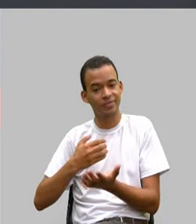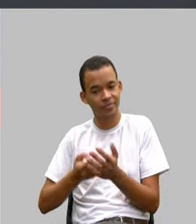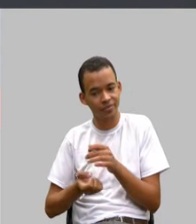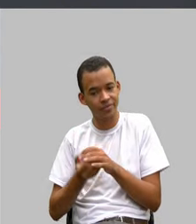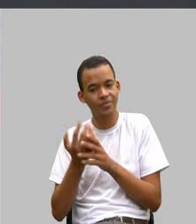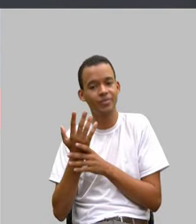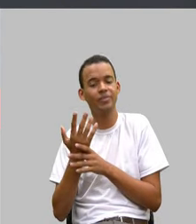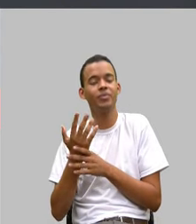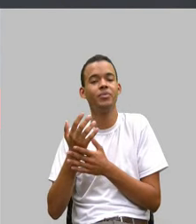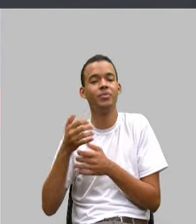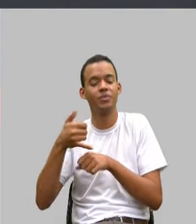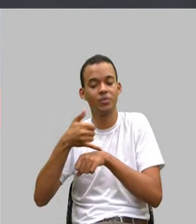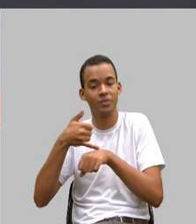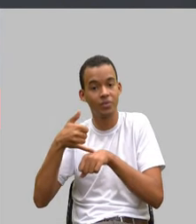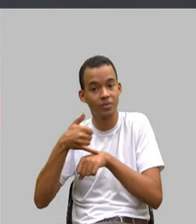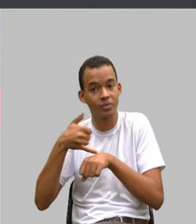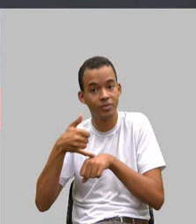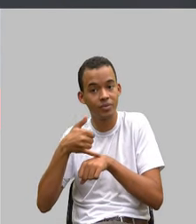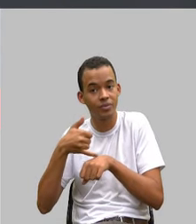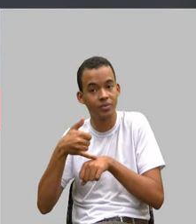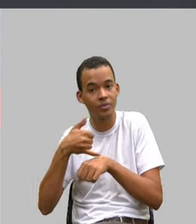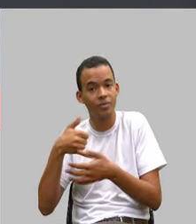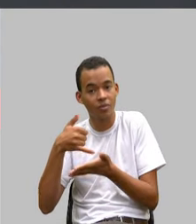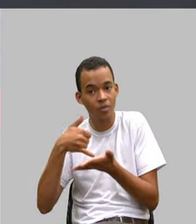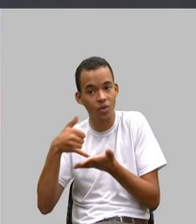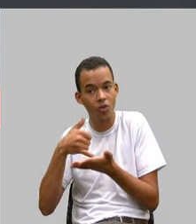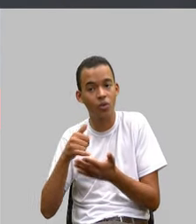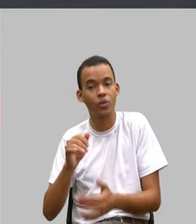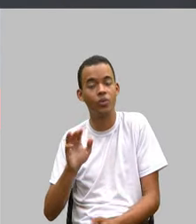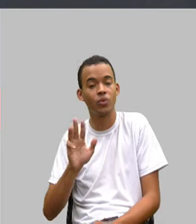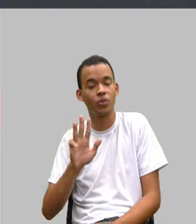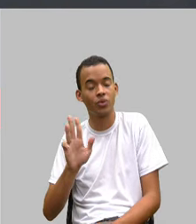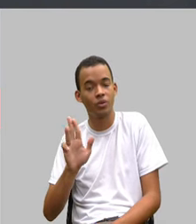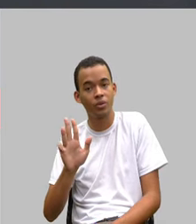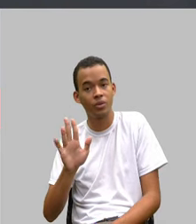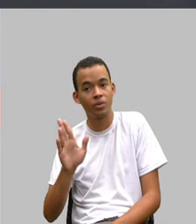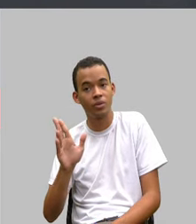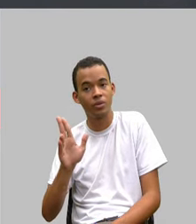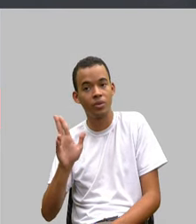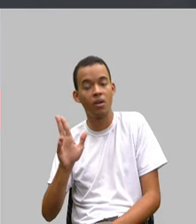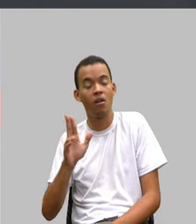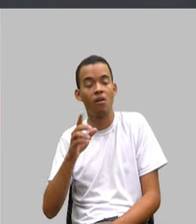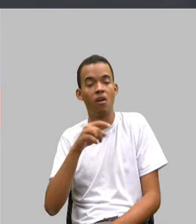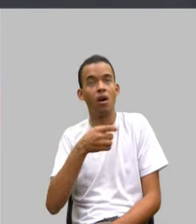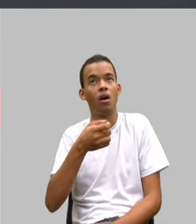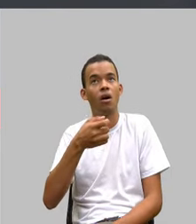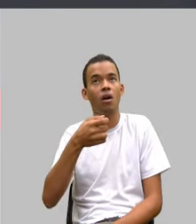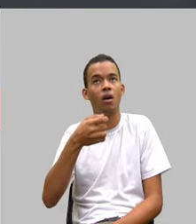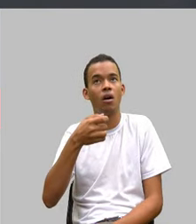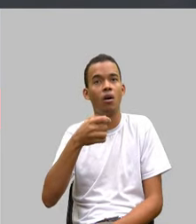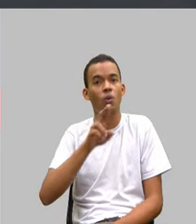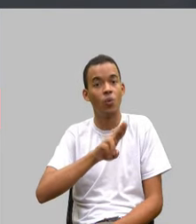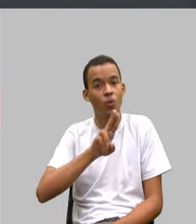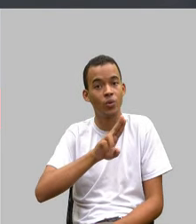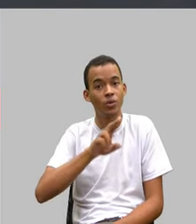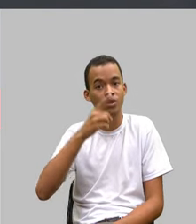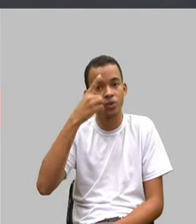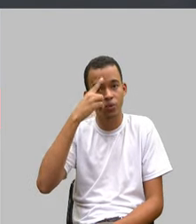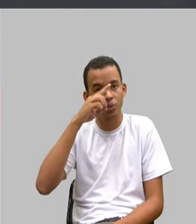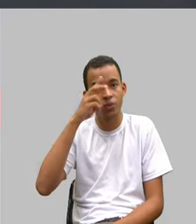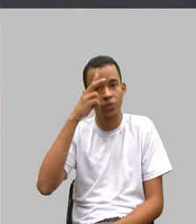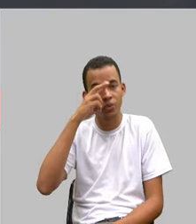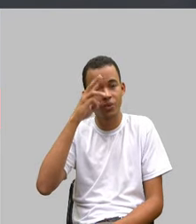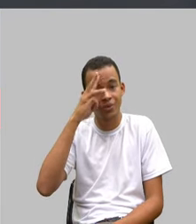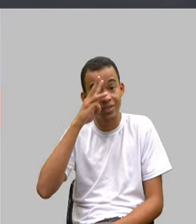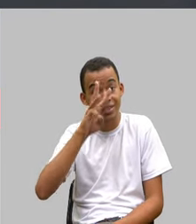Samuel com três dias que ele tava tomando óleo ele ele era uma criança que amava os